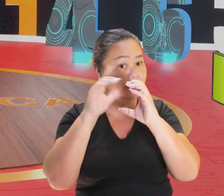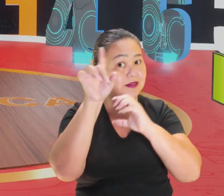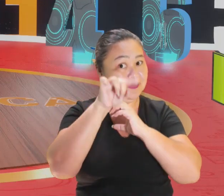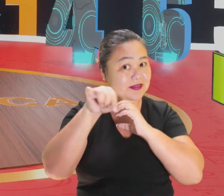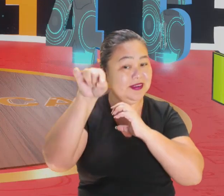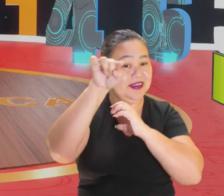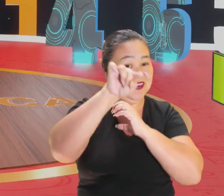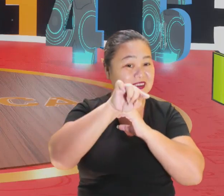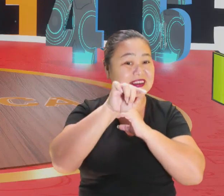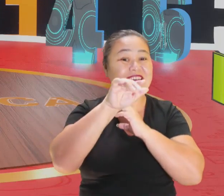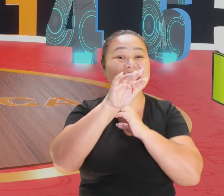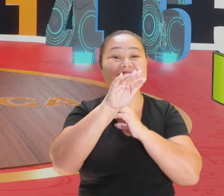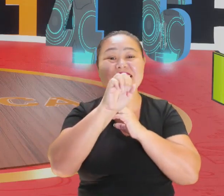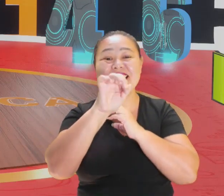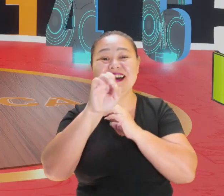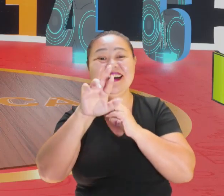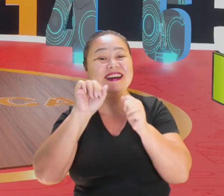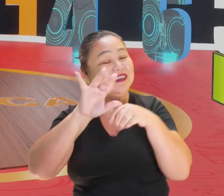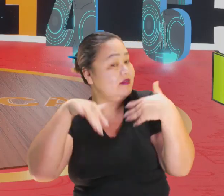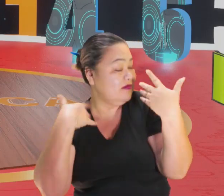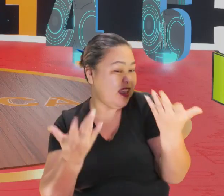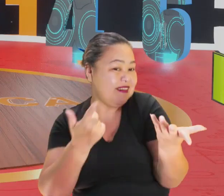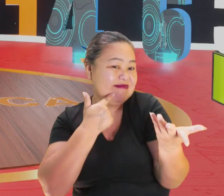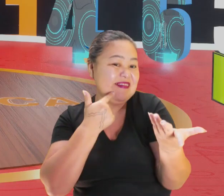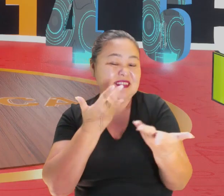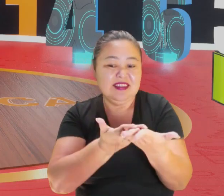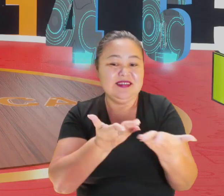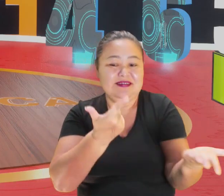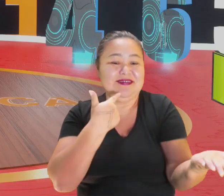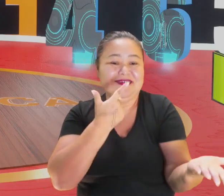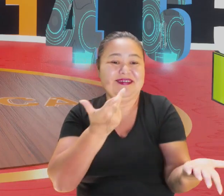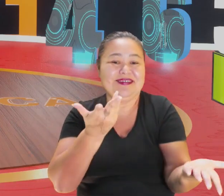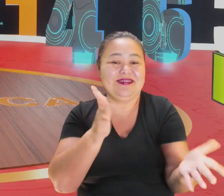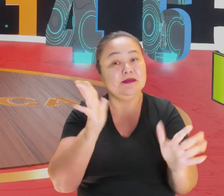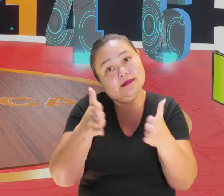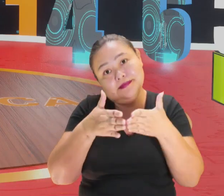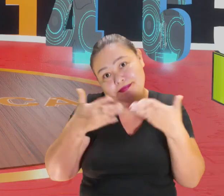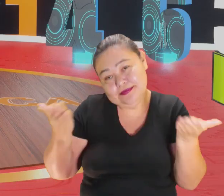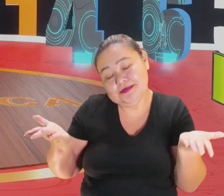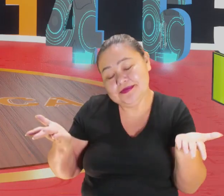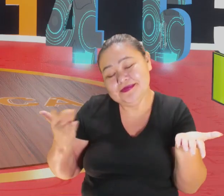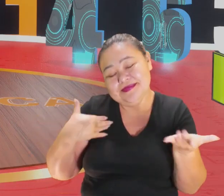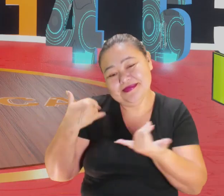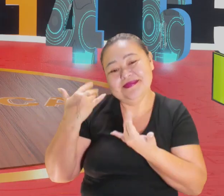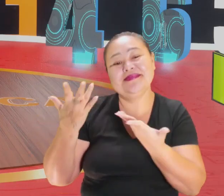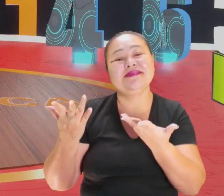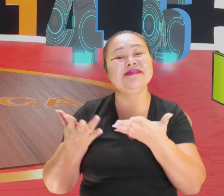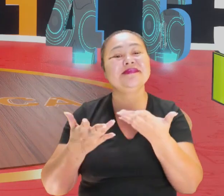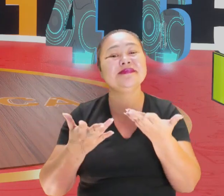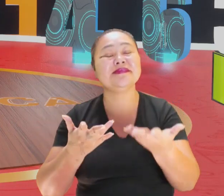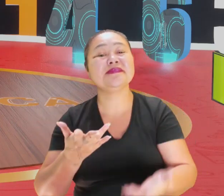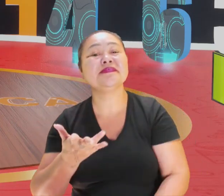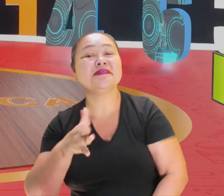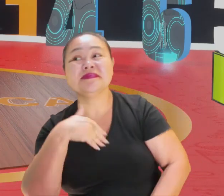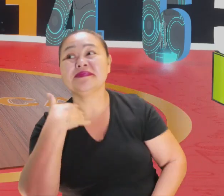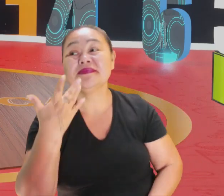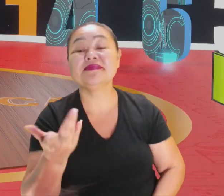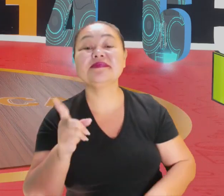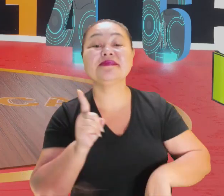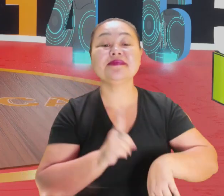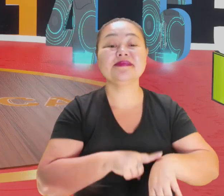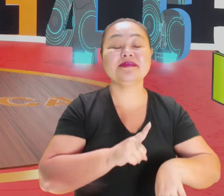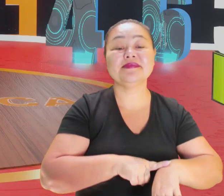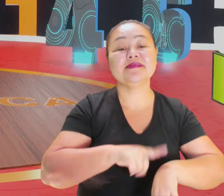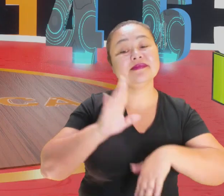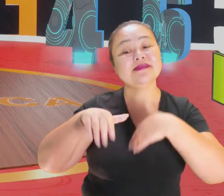sabe que é uma esfera, né? Tá, não vamos também ao pé da letra também não, né? Por favor, Por favor, né? Por favor. Então